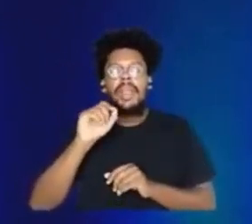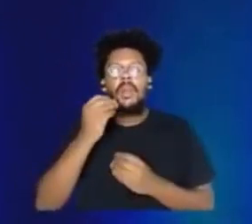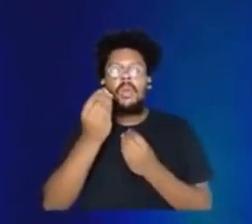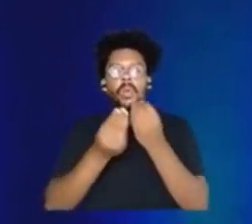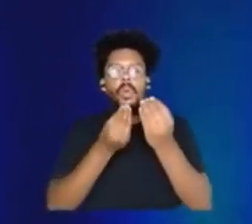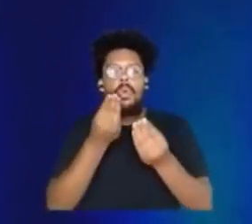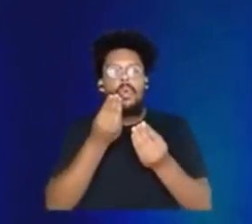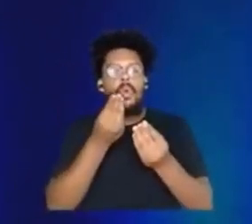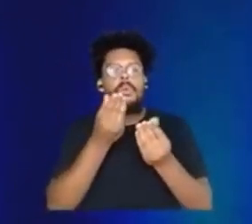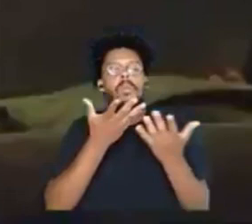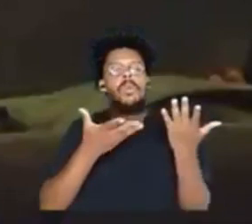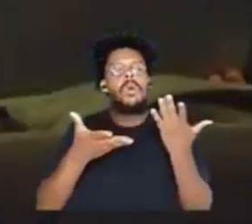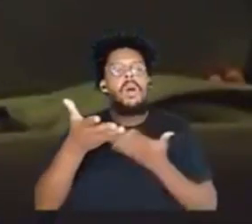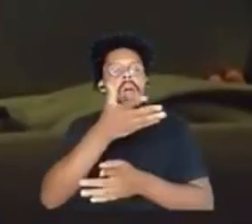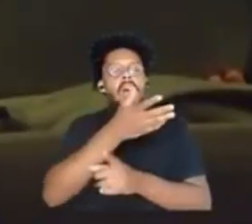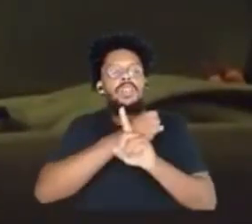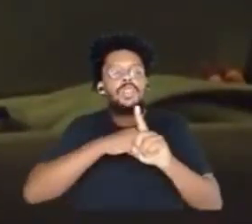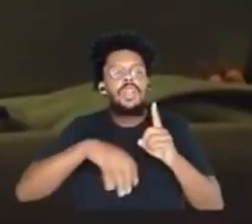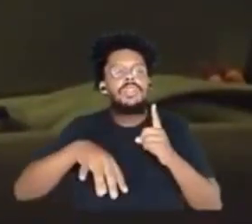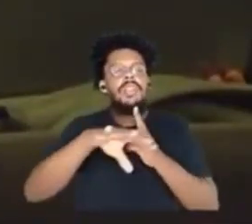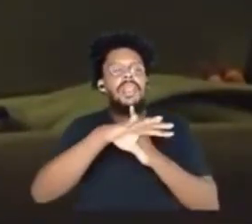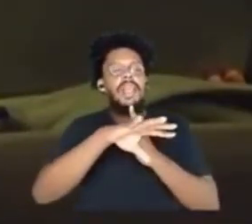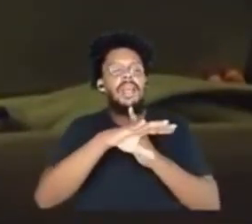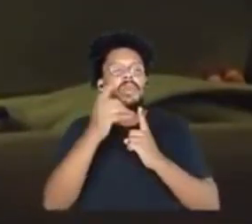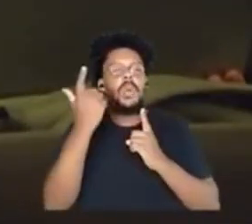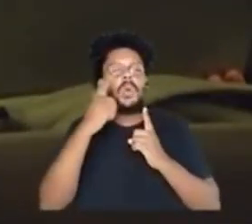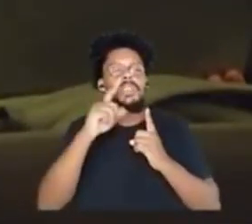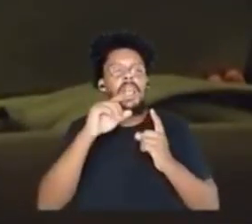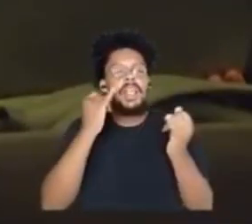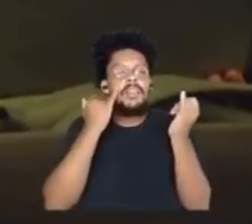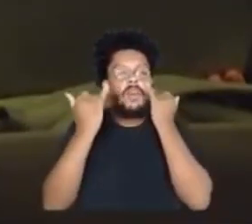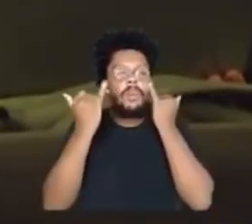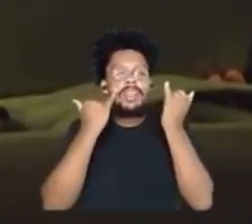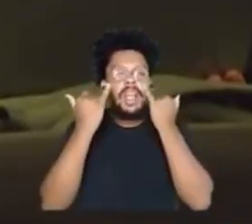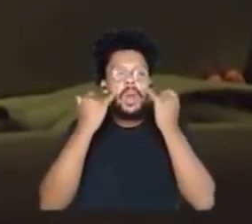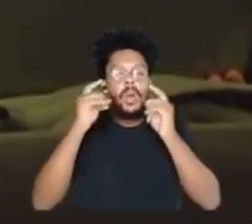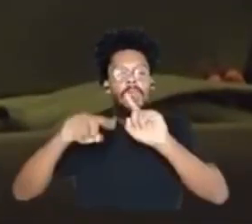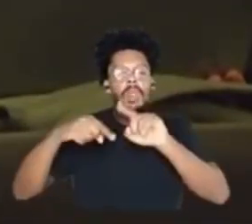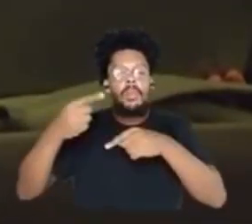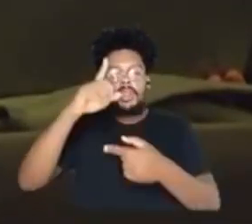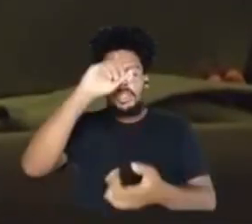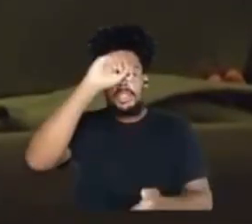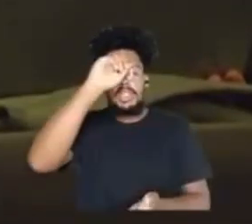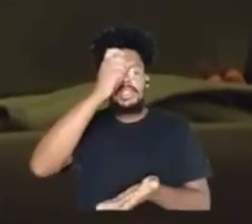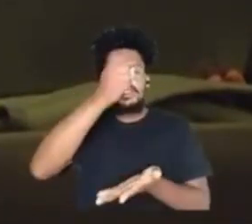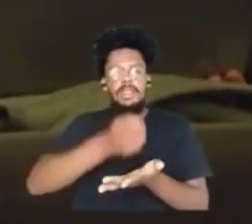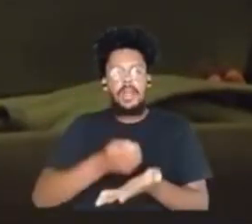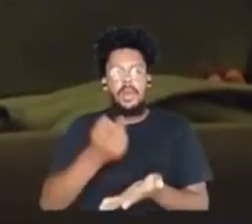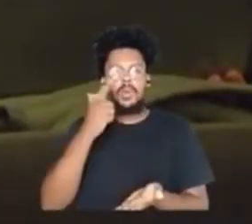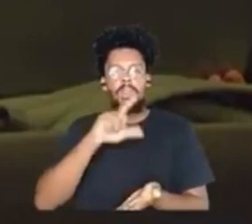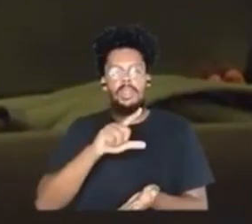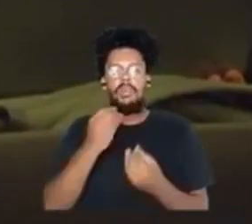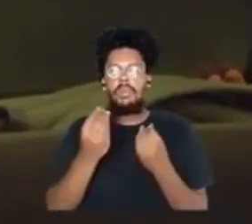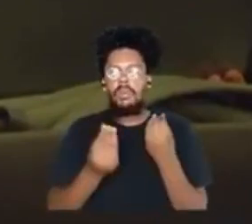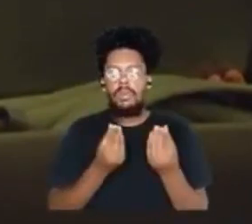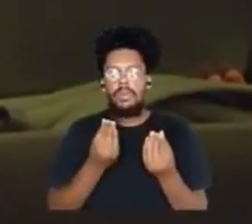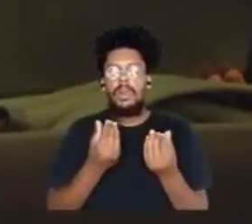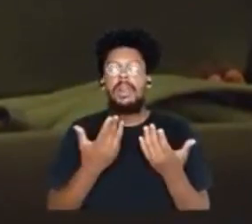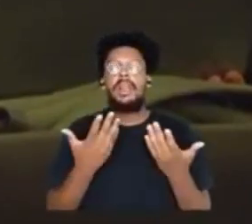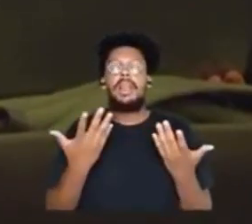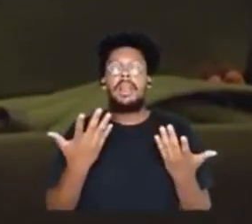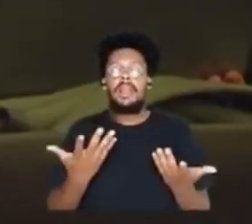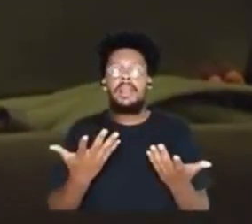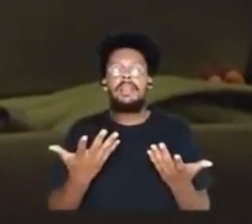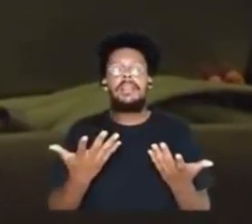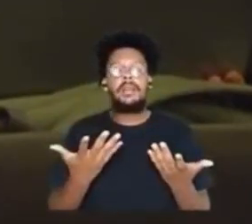de a sociedade estar bem informada para a sua tomada de decisões. E esta condição, essa realização dessa dimensão coletiva da